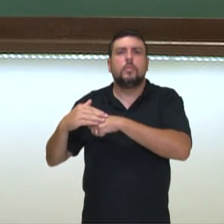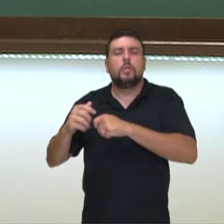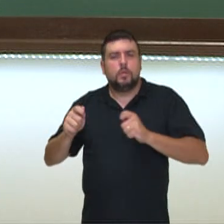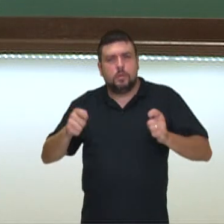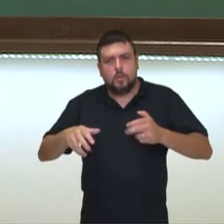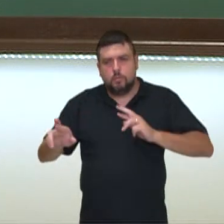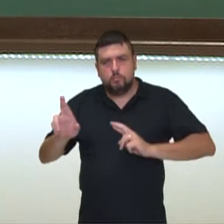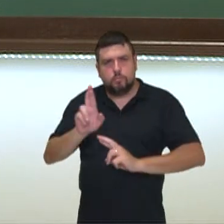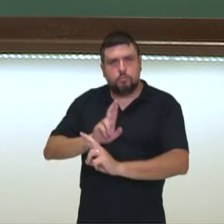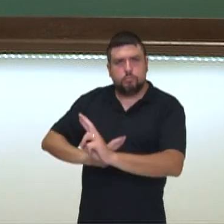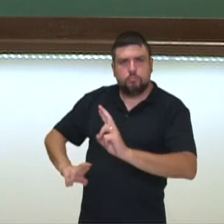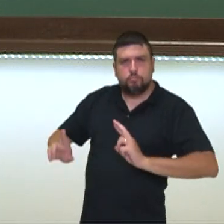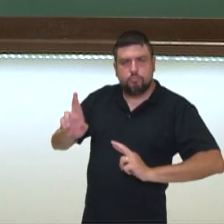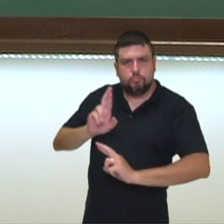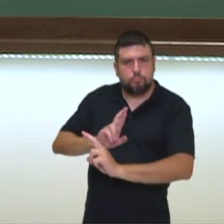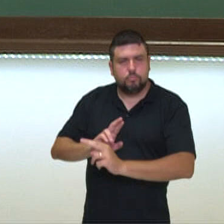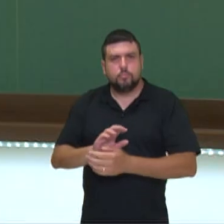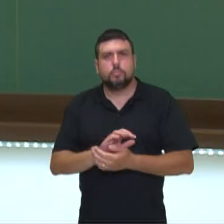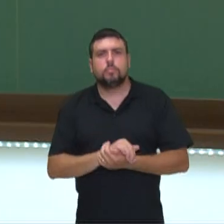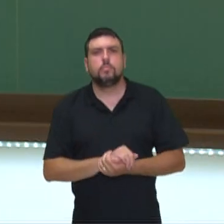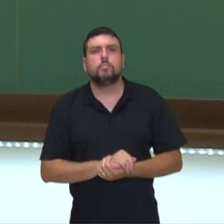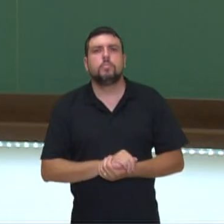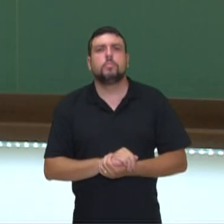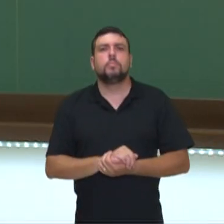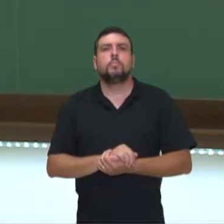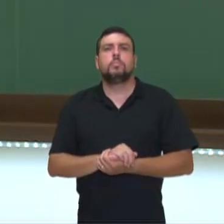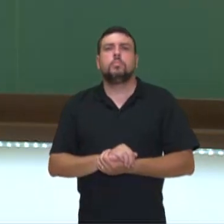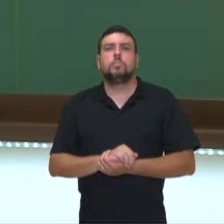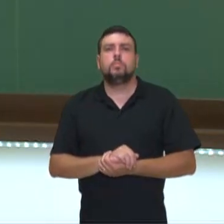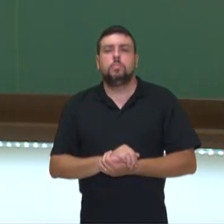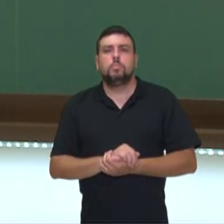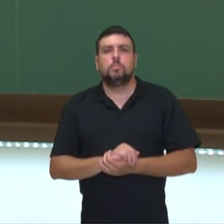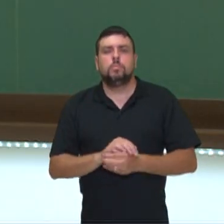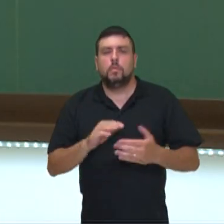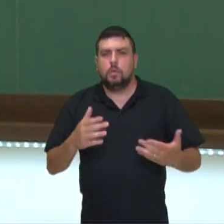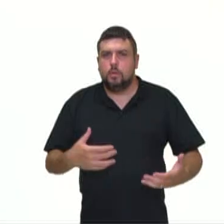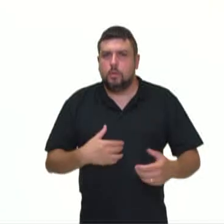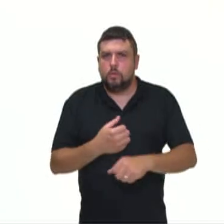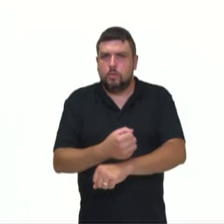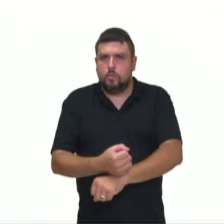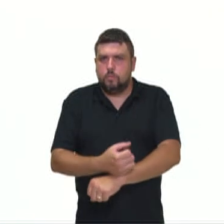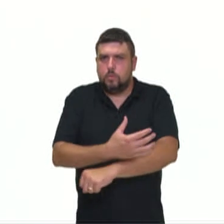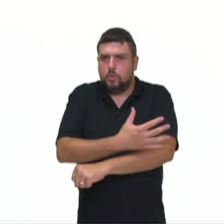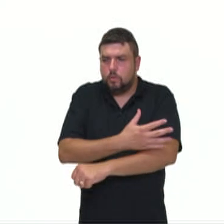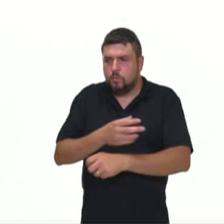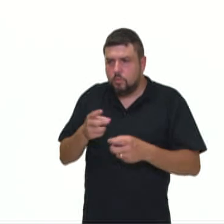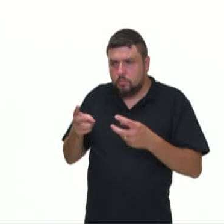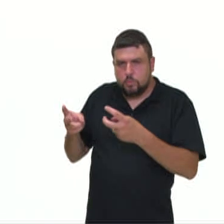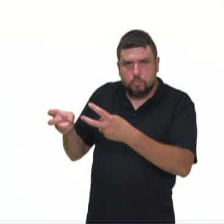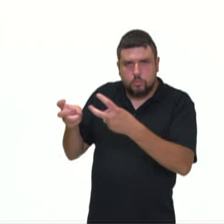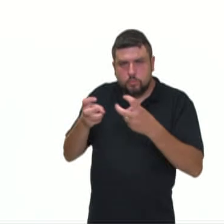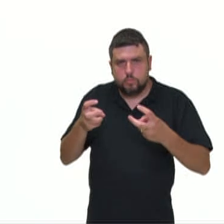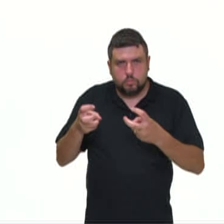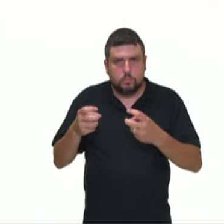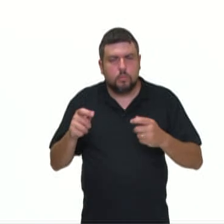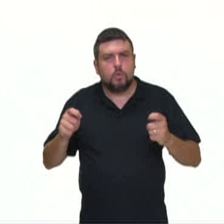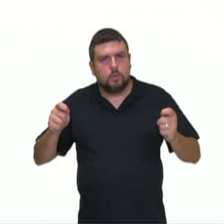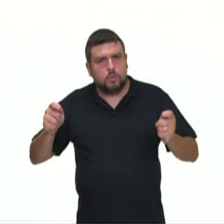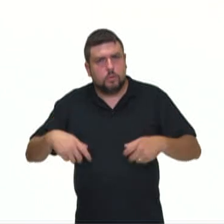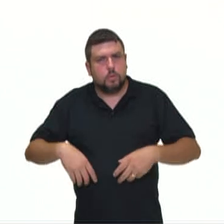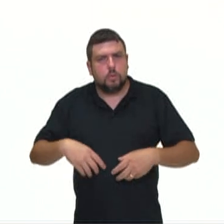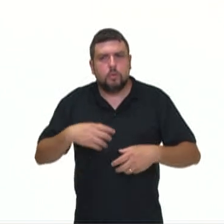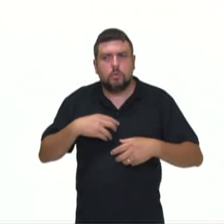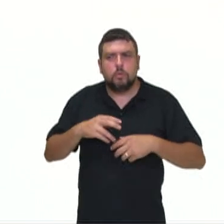relacionamentos interpessoais. A partir das emoções que identificamos, podemos agir de maneiras